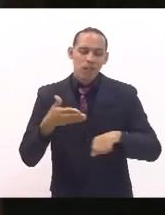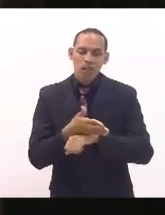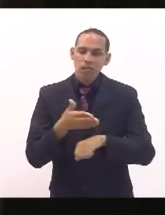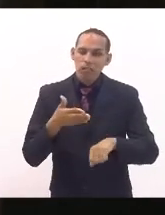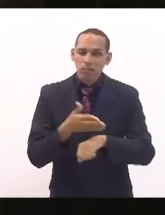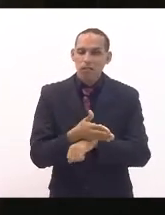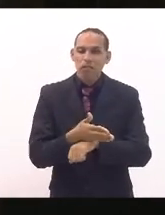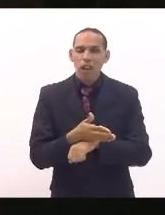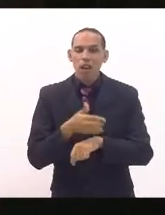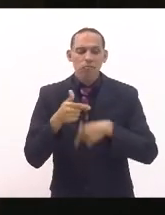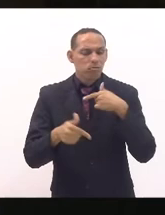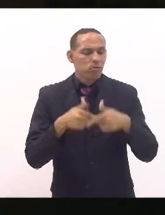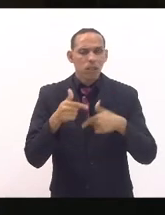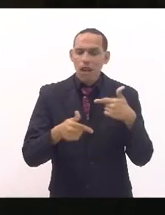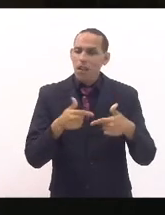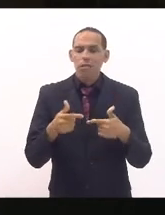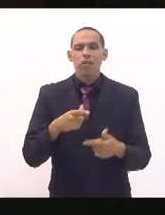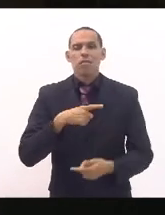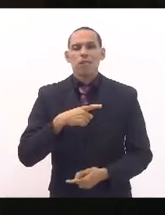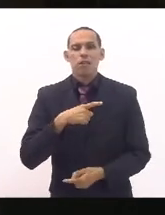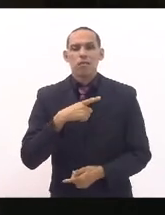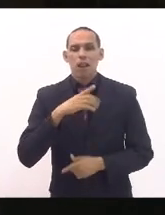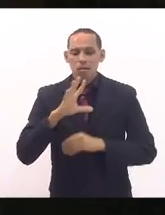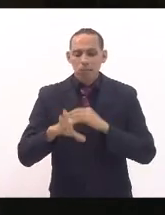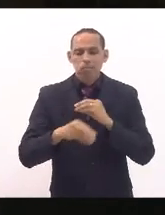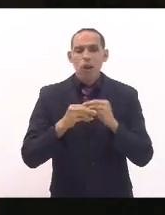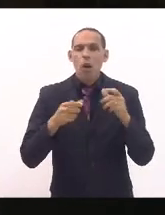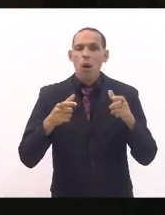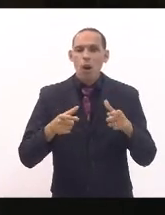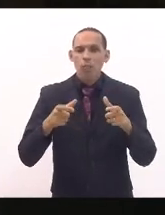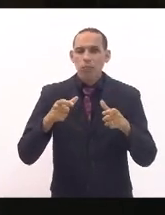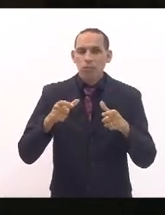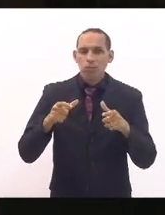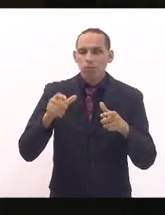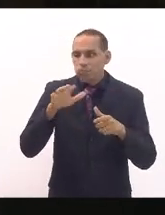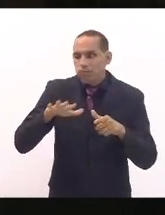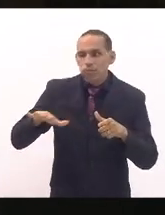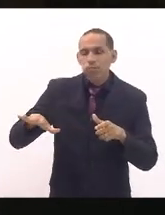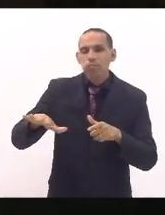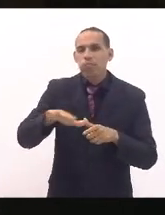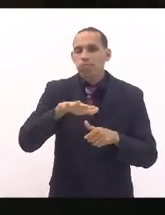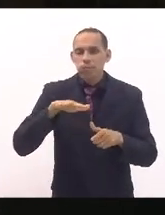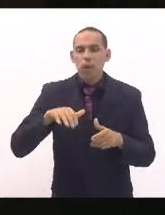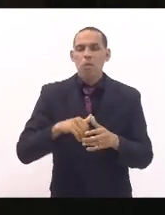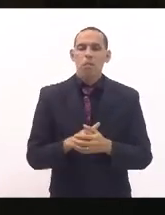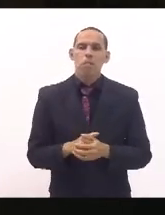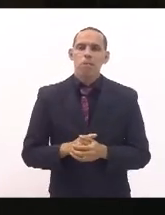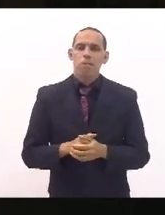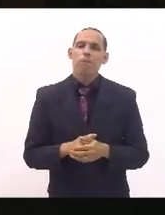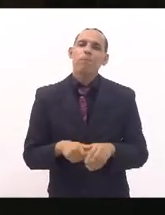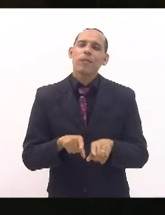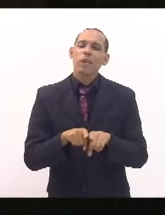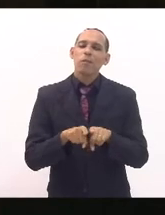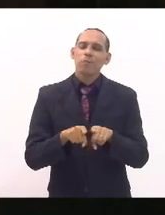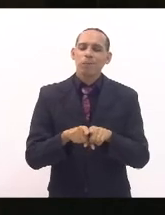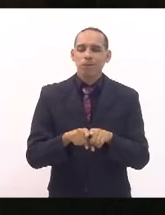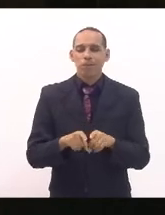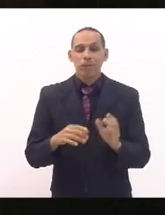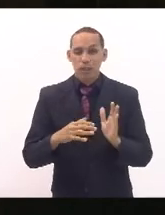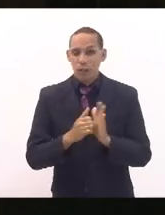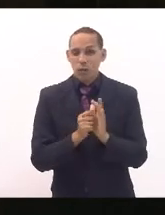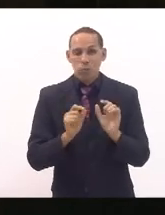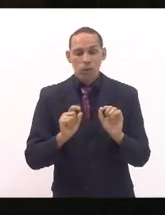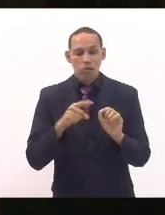aos serviços que são implementados no continente. E também aqui registrar a